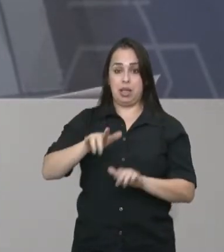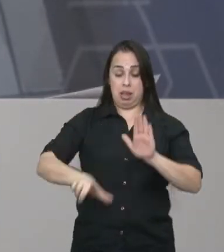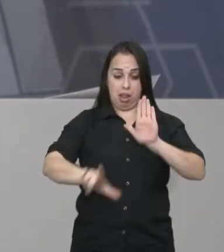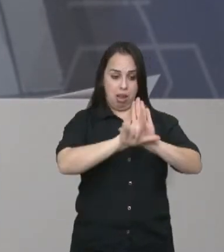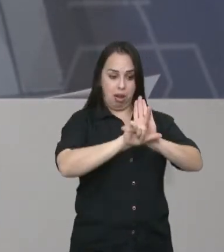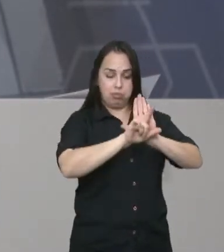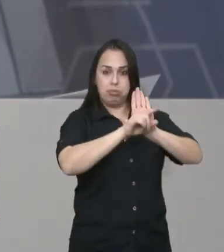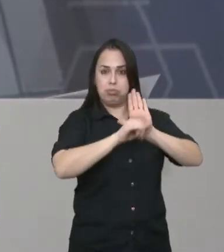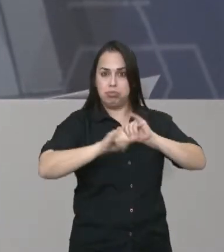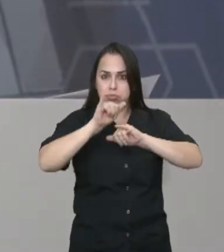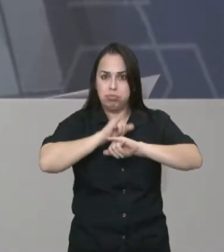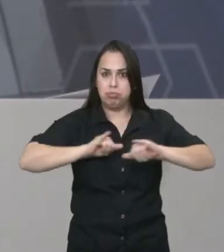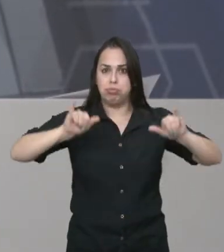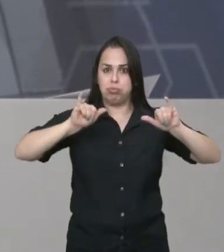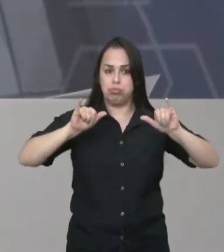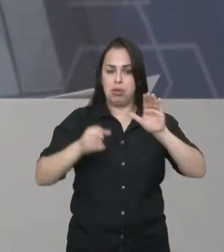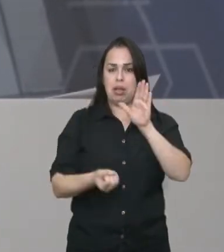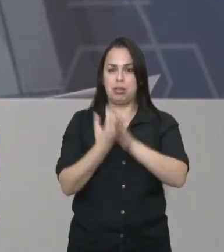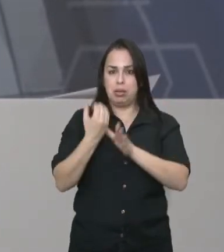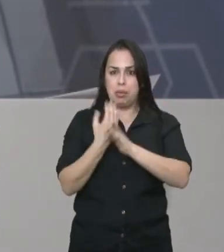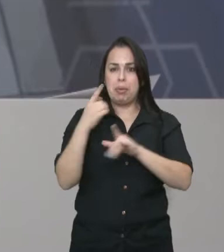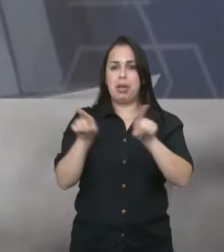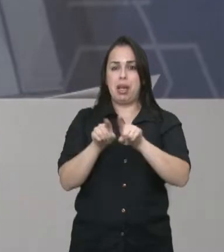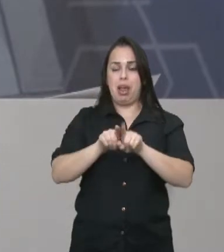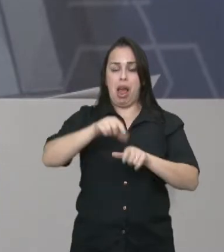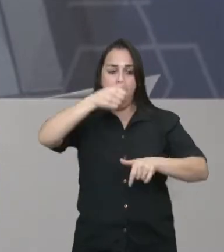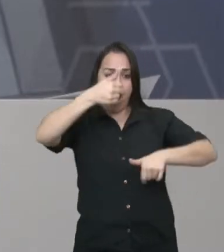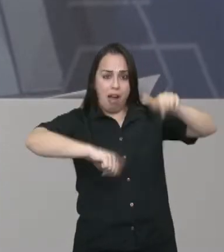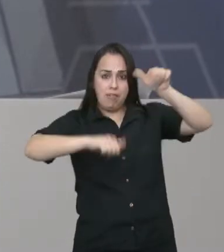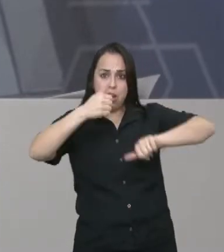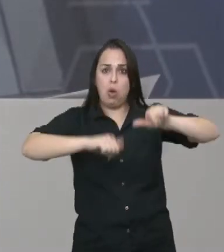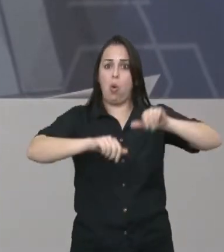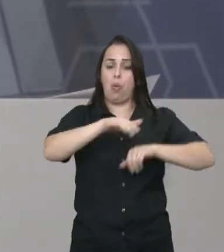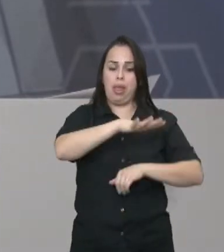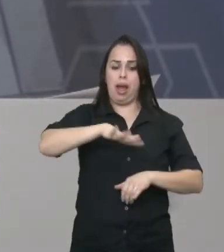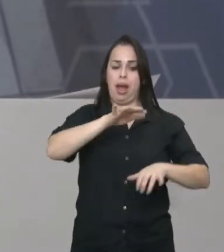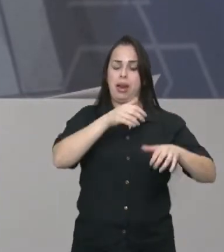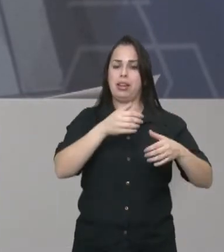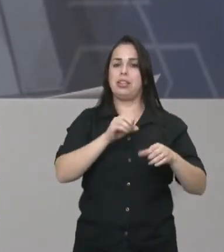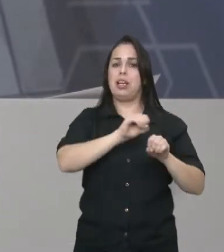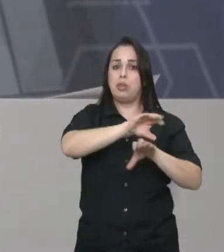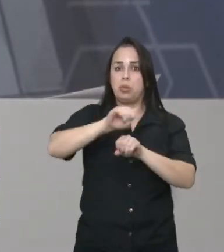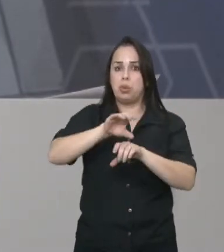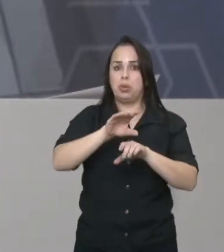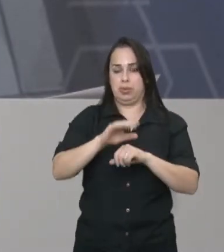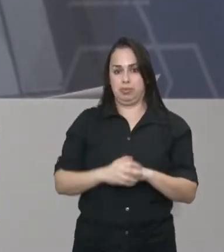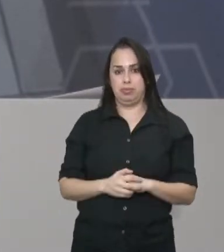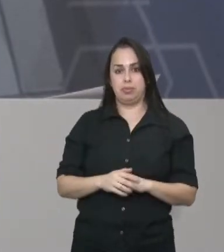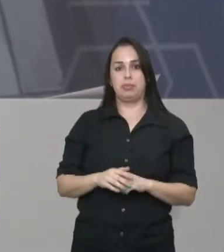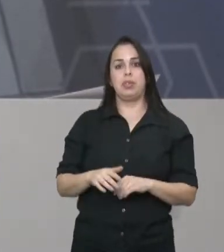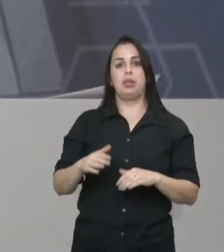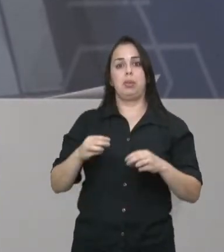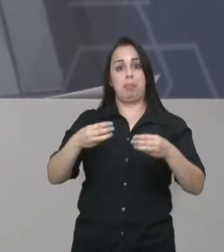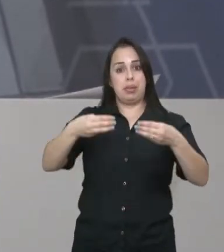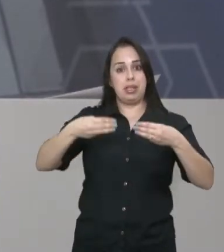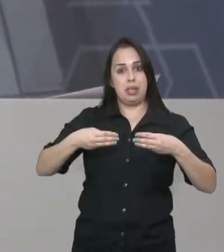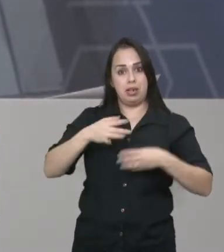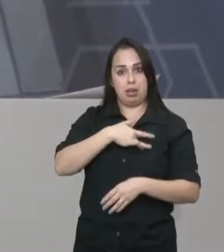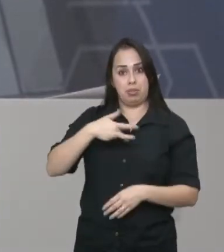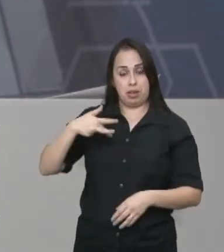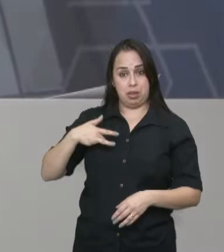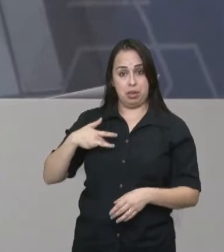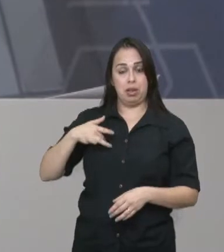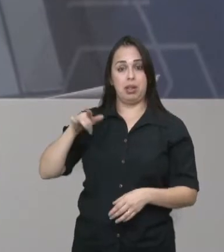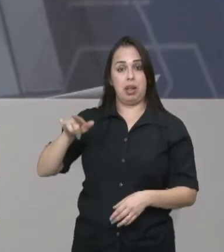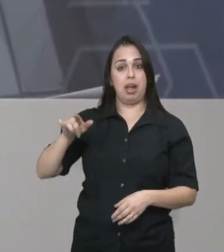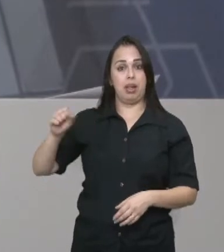que criou o Sistema Nacional de Avaliação da Educação Superior. No Ministério da Saúde, ocupou